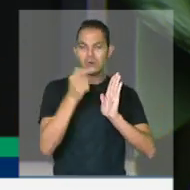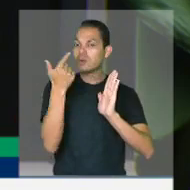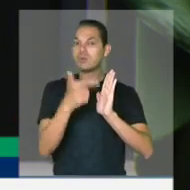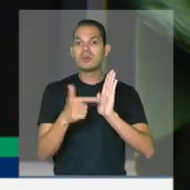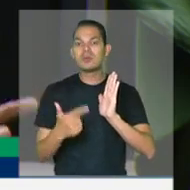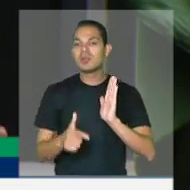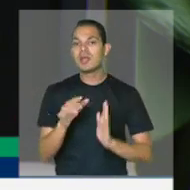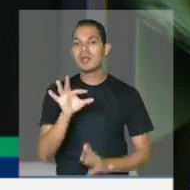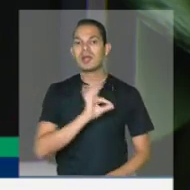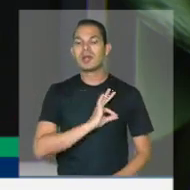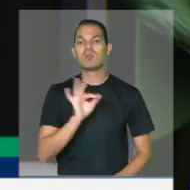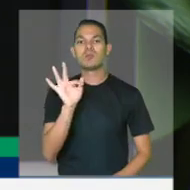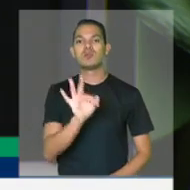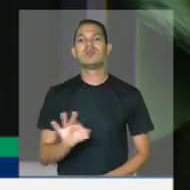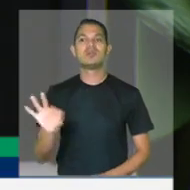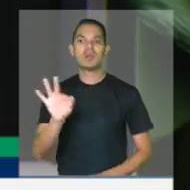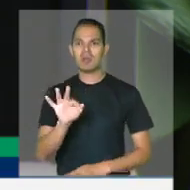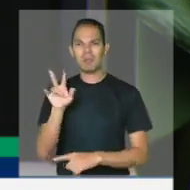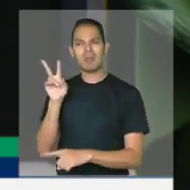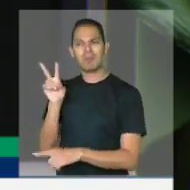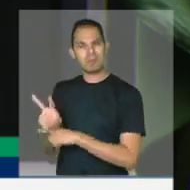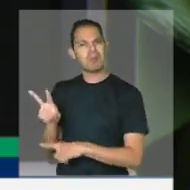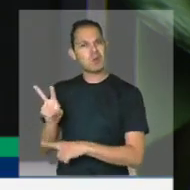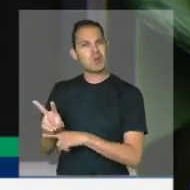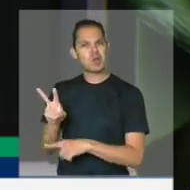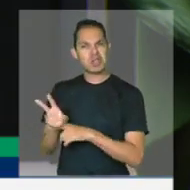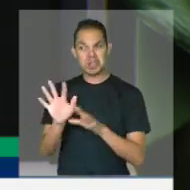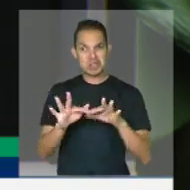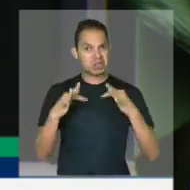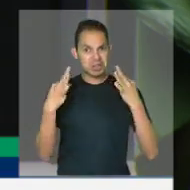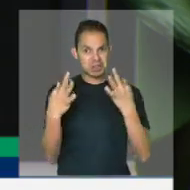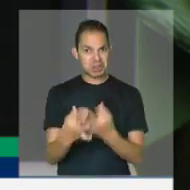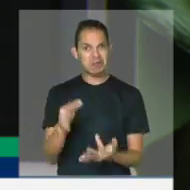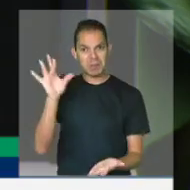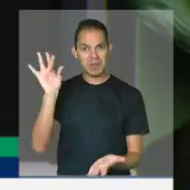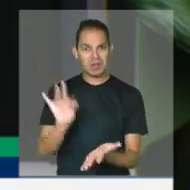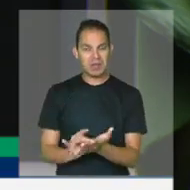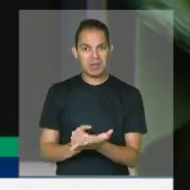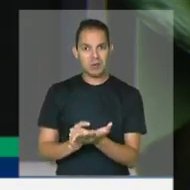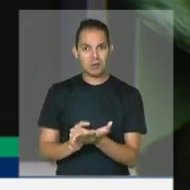da Polícia Federal? Não pode ser para proteger a famosa família real tão envolvida.